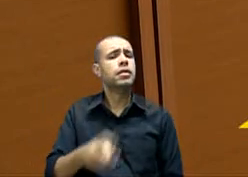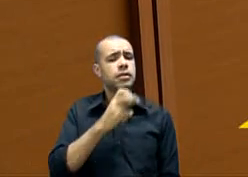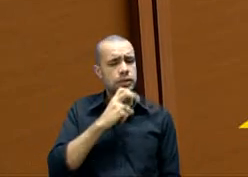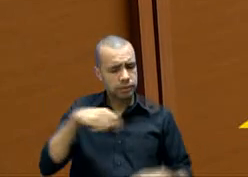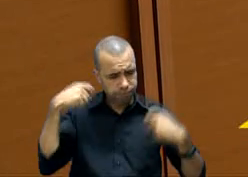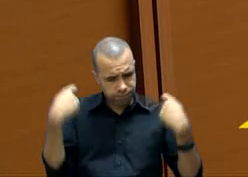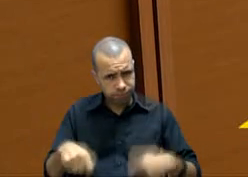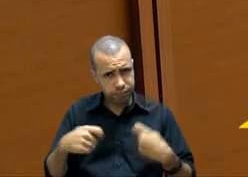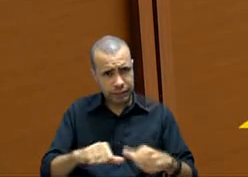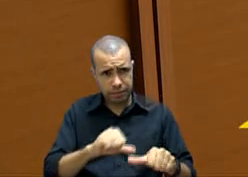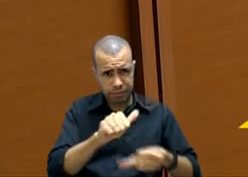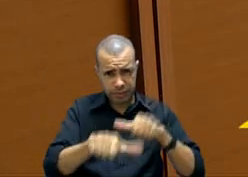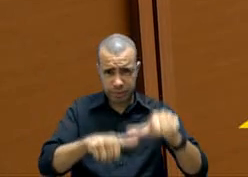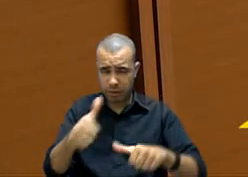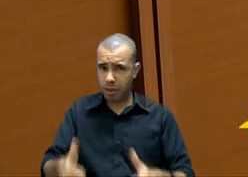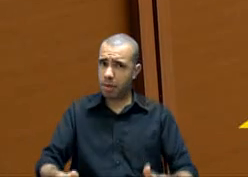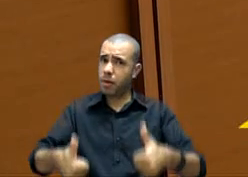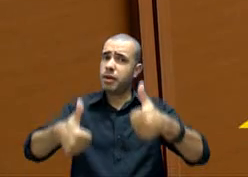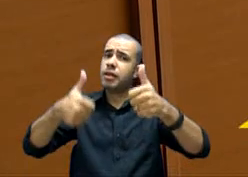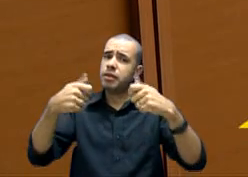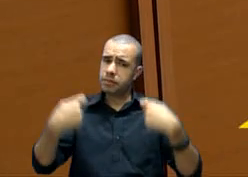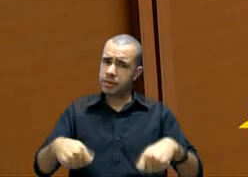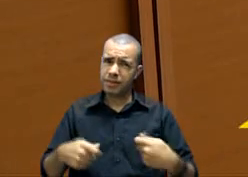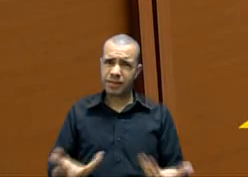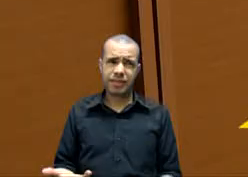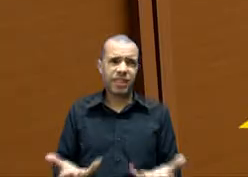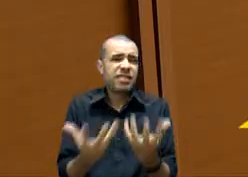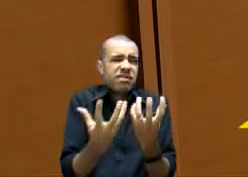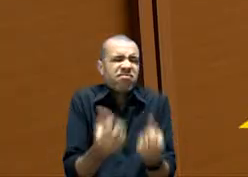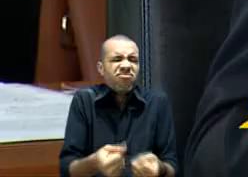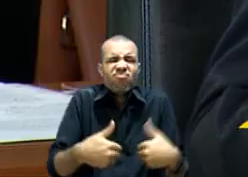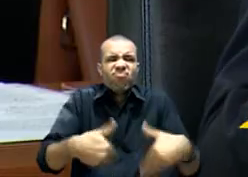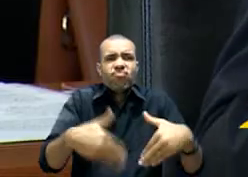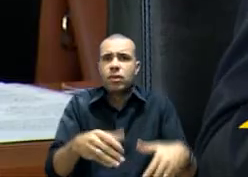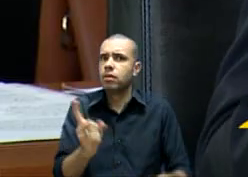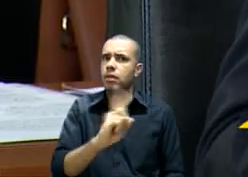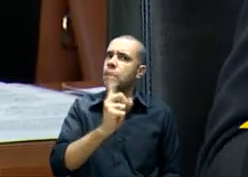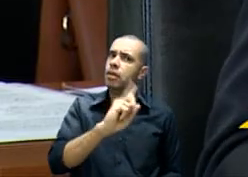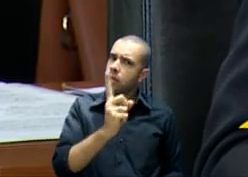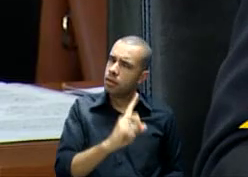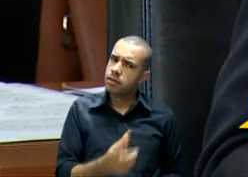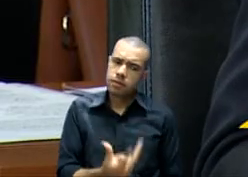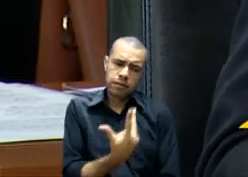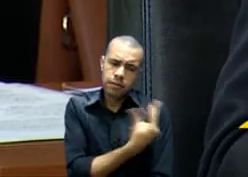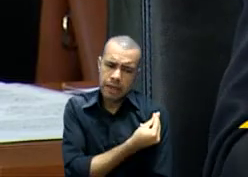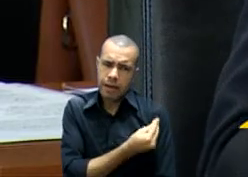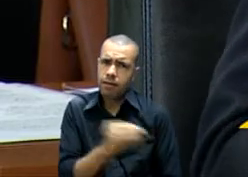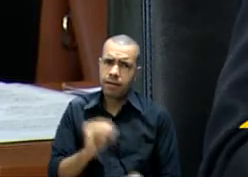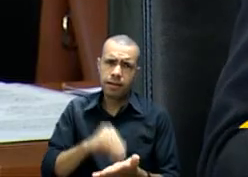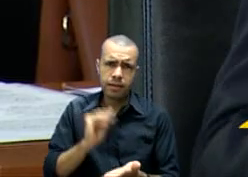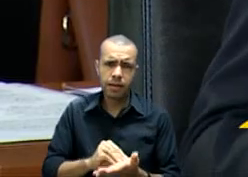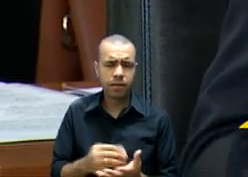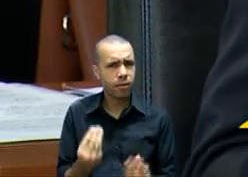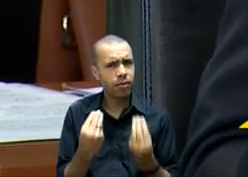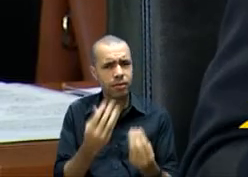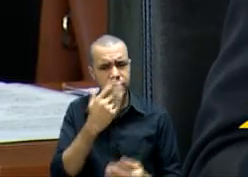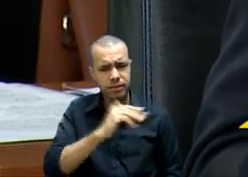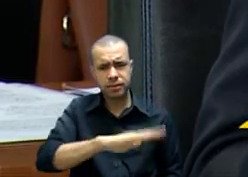melhorar nessas áreas. É inadmissível, nós ainda temos falta de vacina para as crianças, isso aí